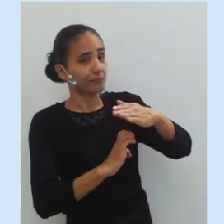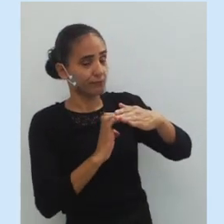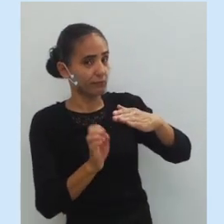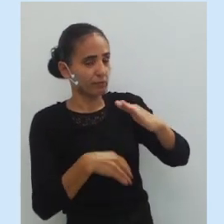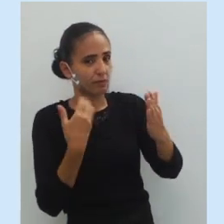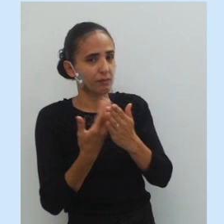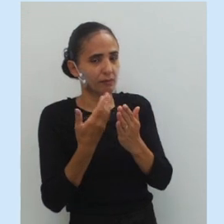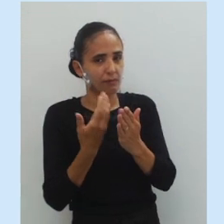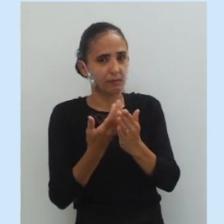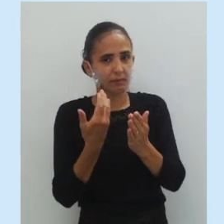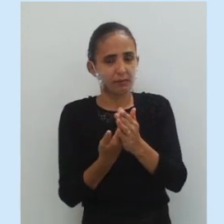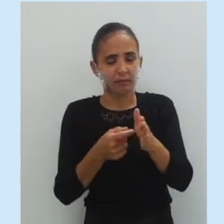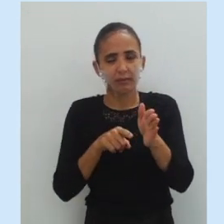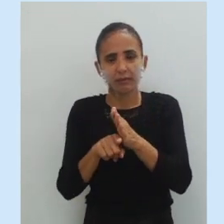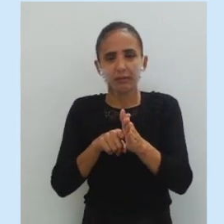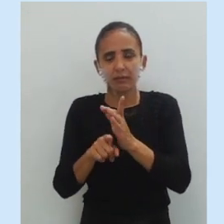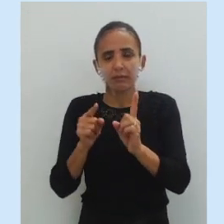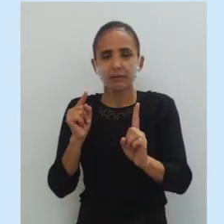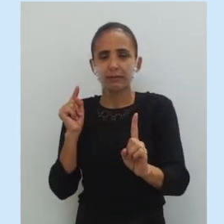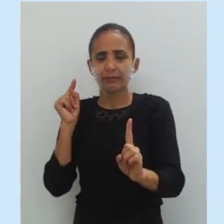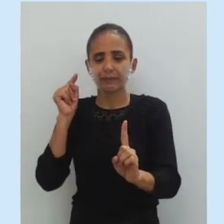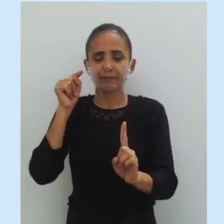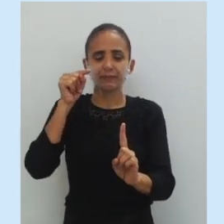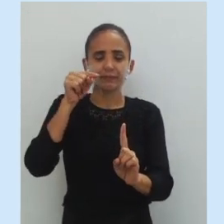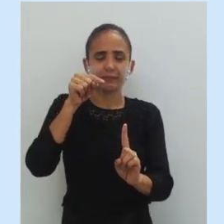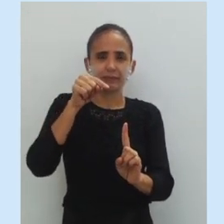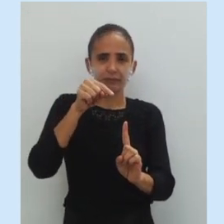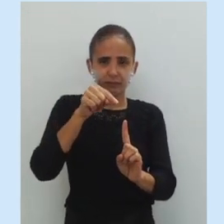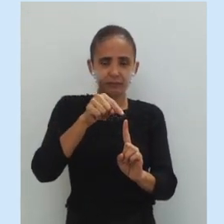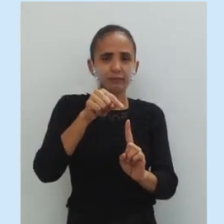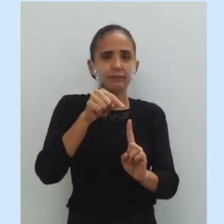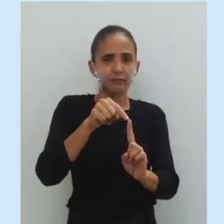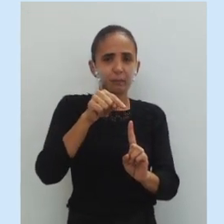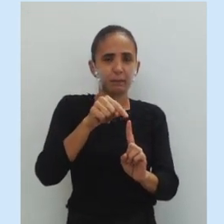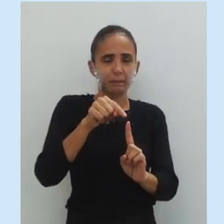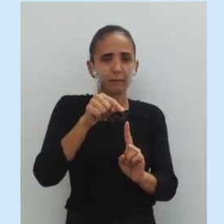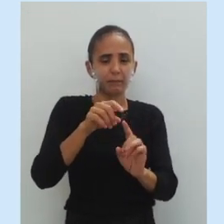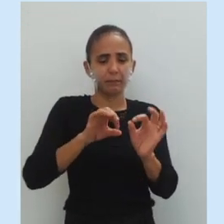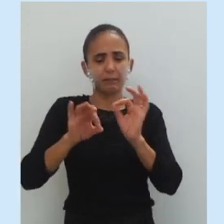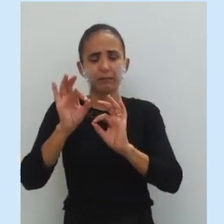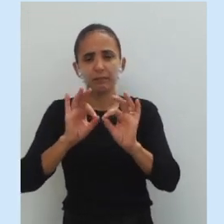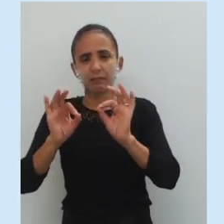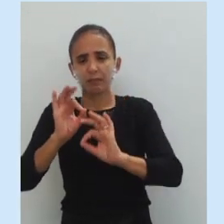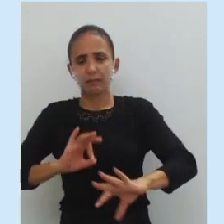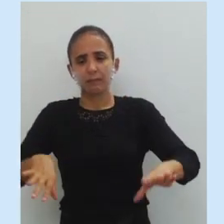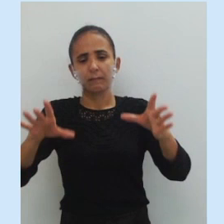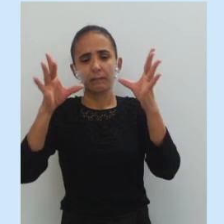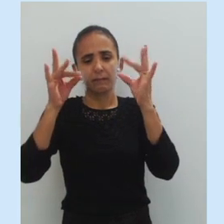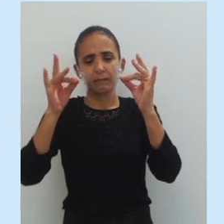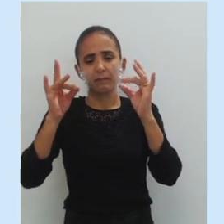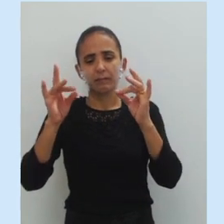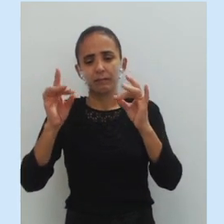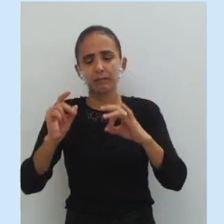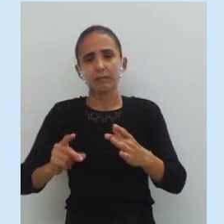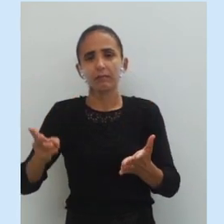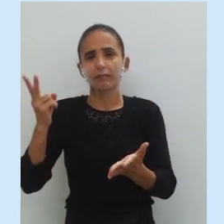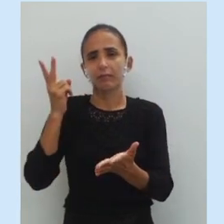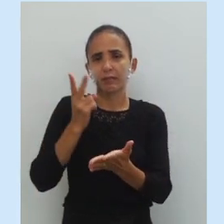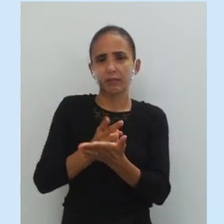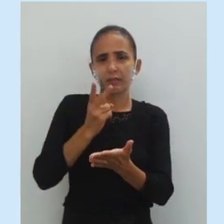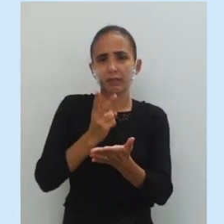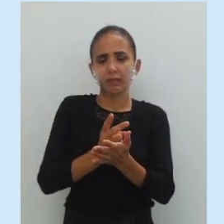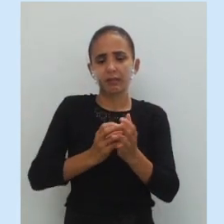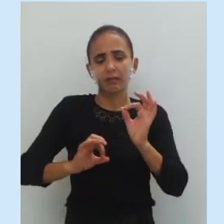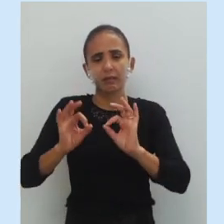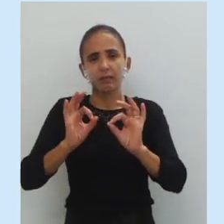o objetivo de diminuir os riscos do seu lançamento. O lançamento de um novo produto, ele